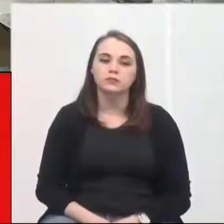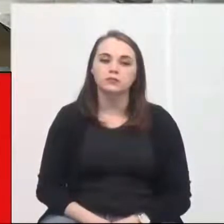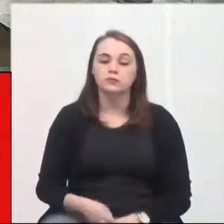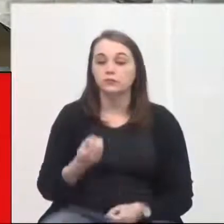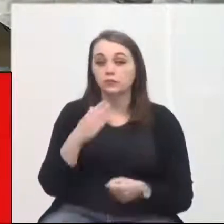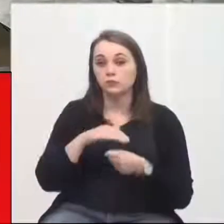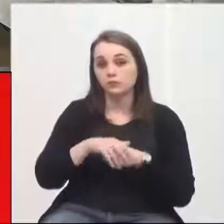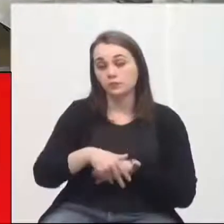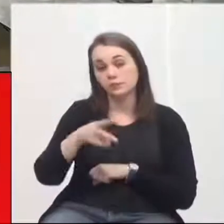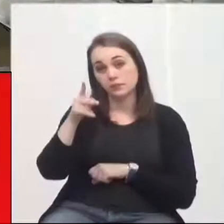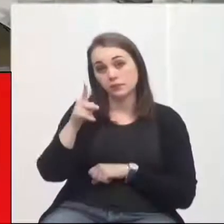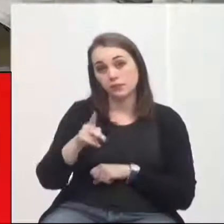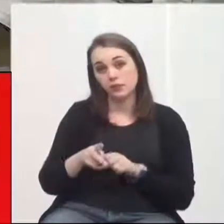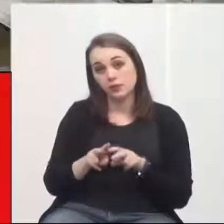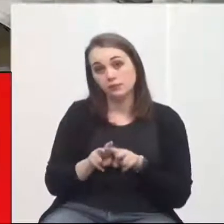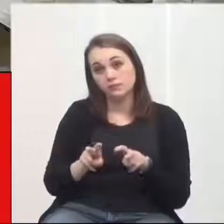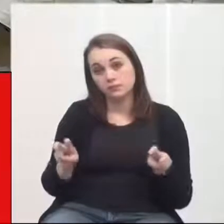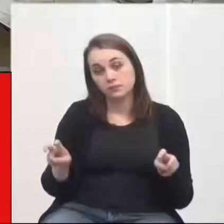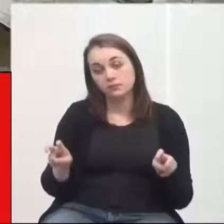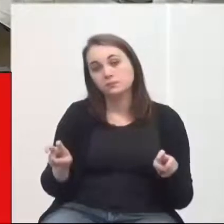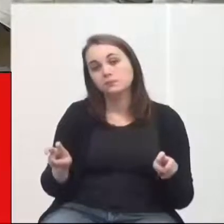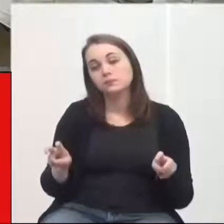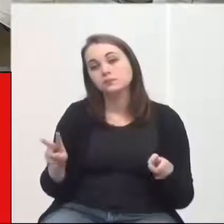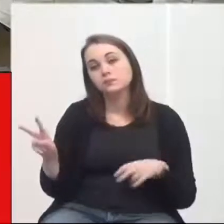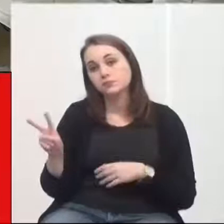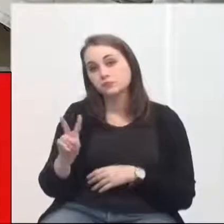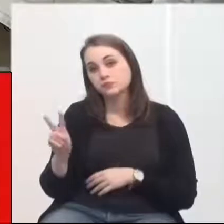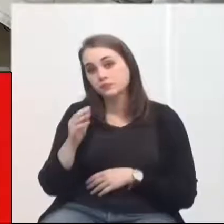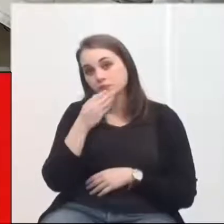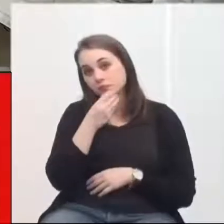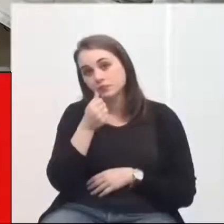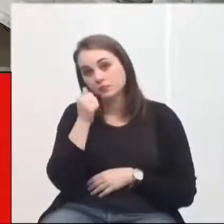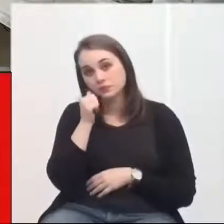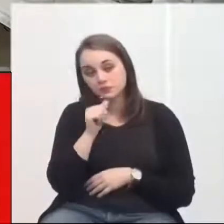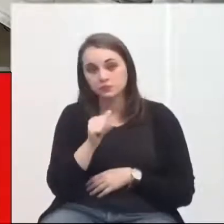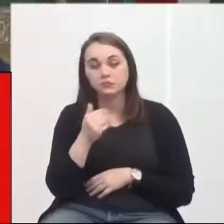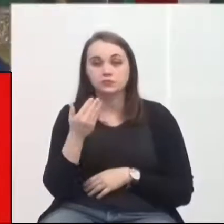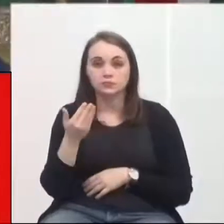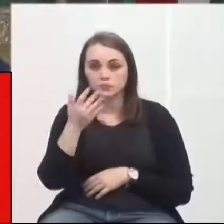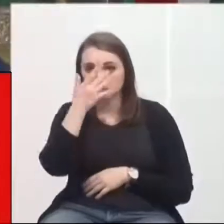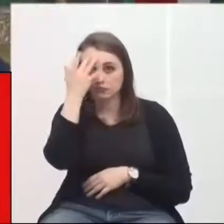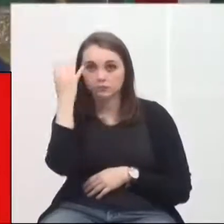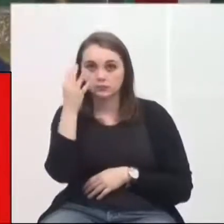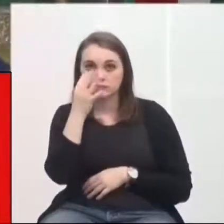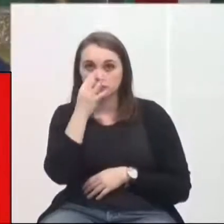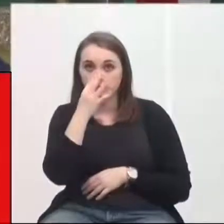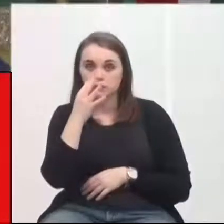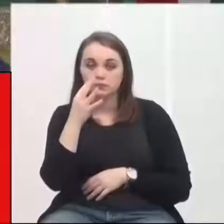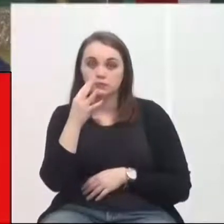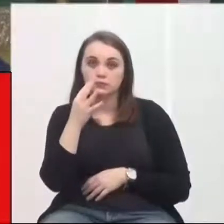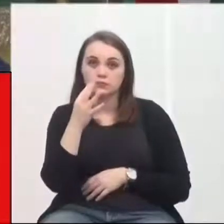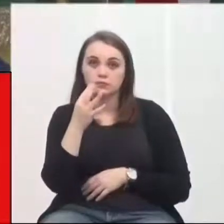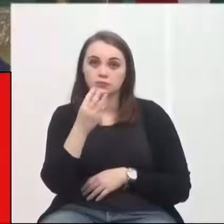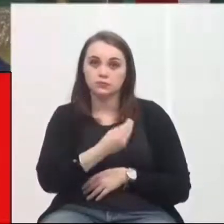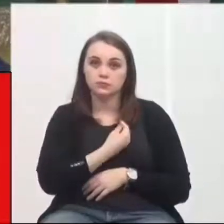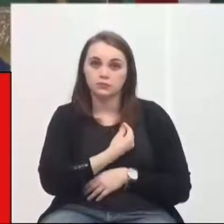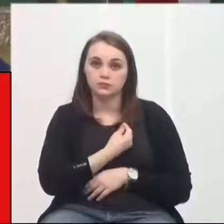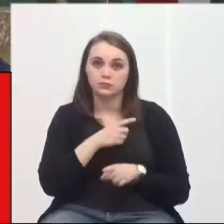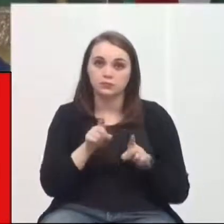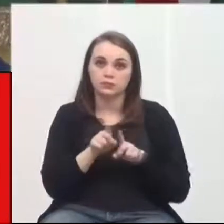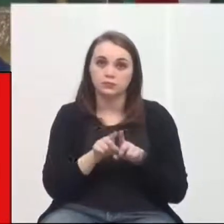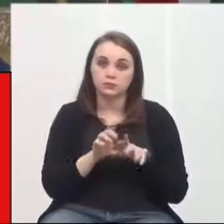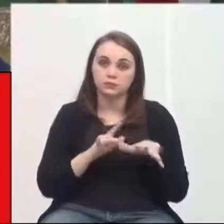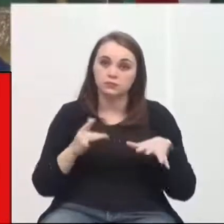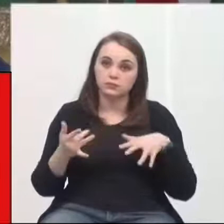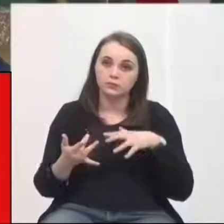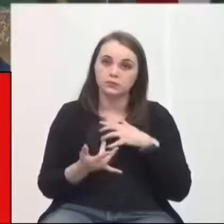Boa noite, presidente, membros da mesa, vereadora, vereadores, ao público que nos assiste aqui nas galerias e também aqueles que